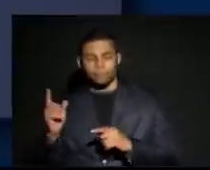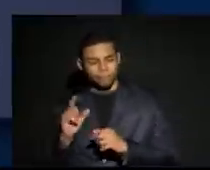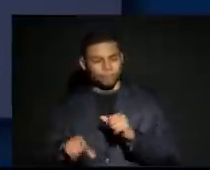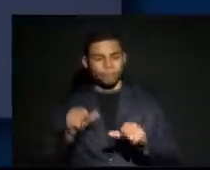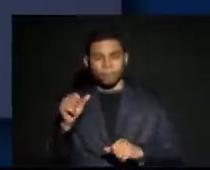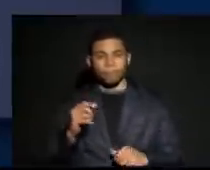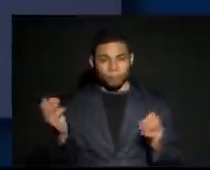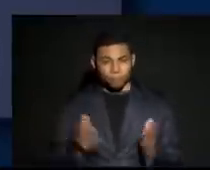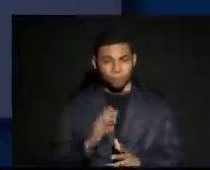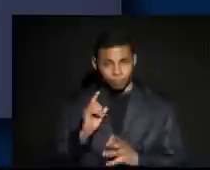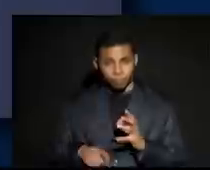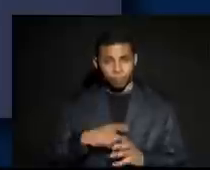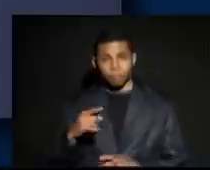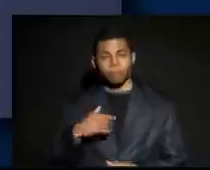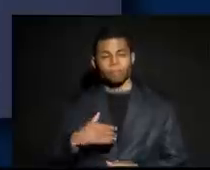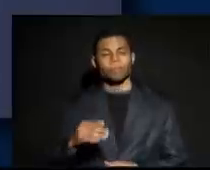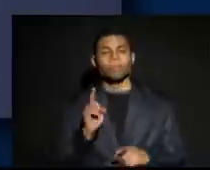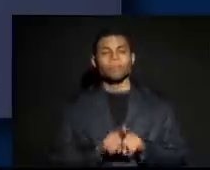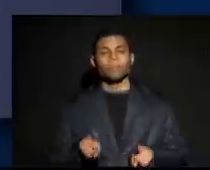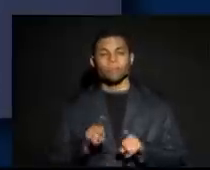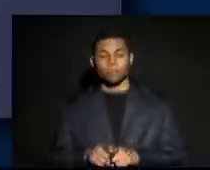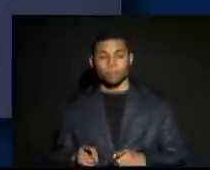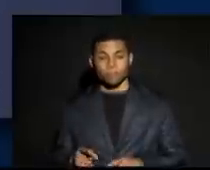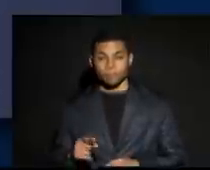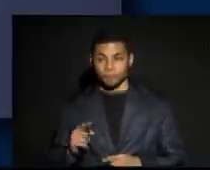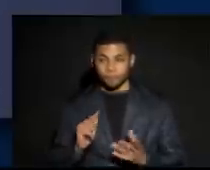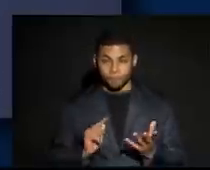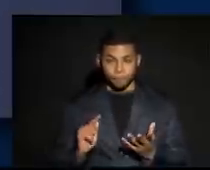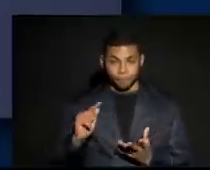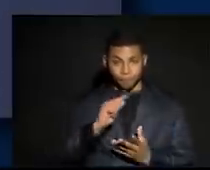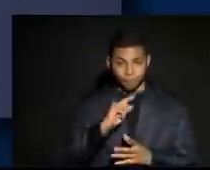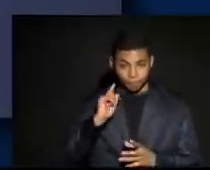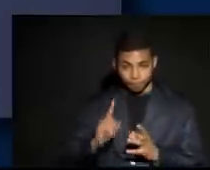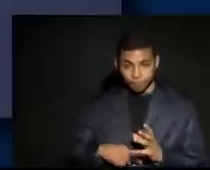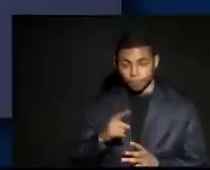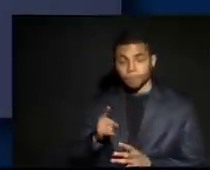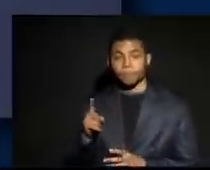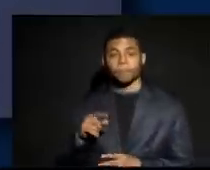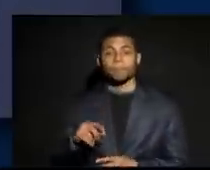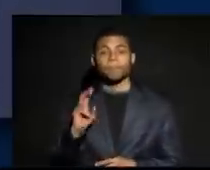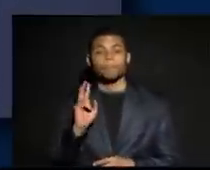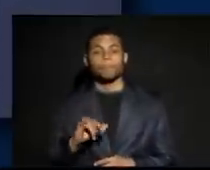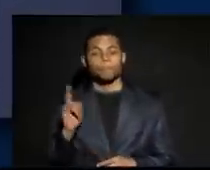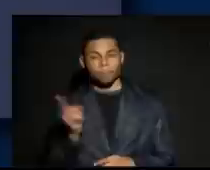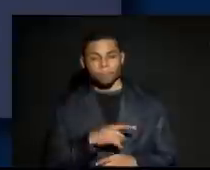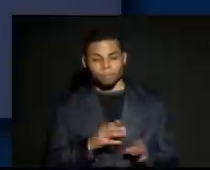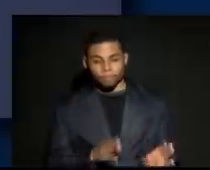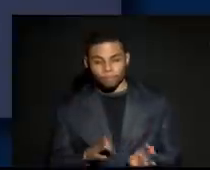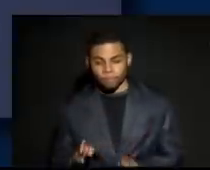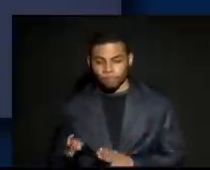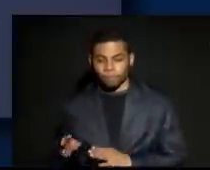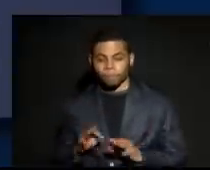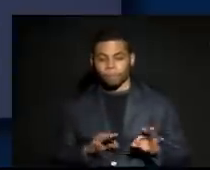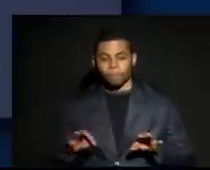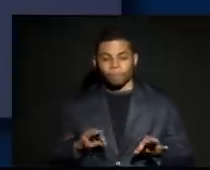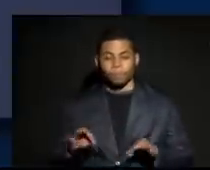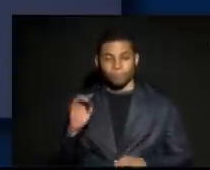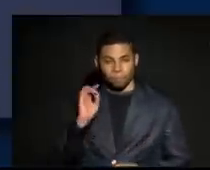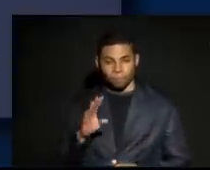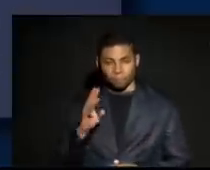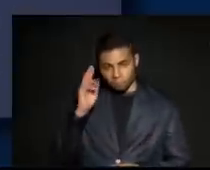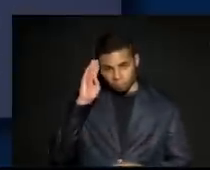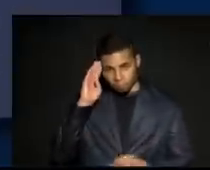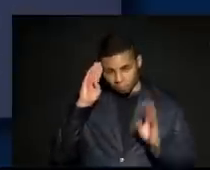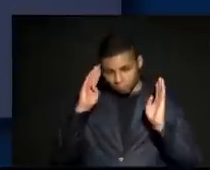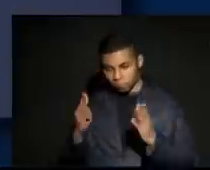viver um mundo agora que onde as cadeias globais vão se organizar não